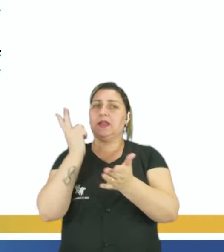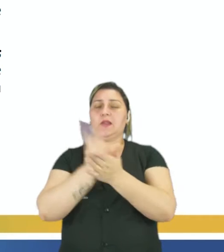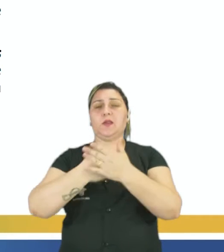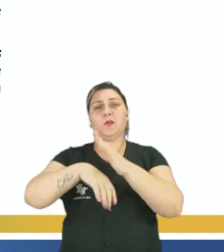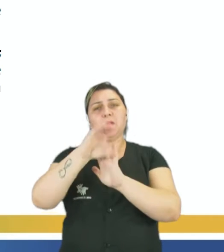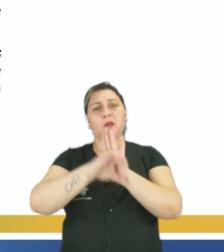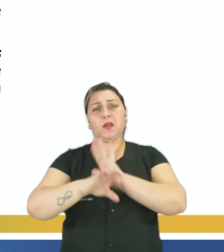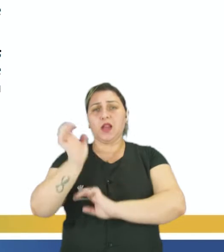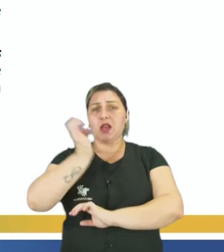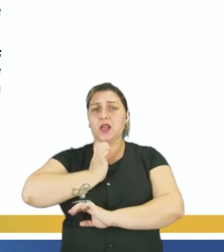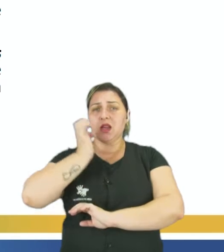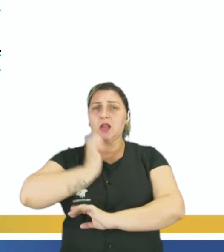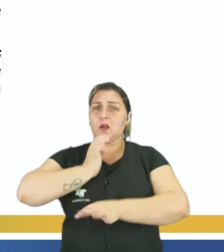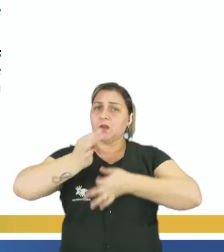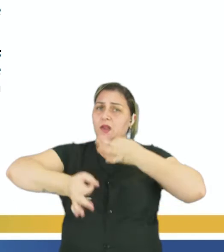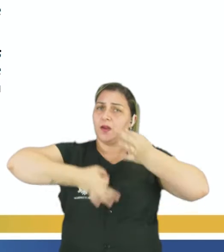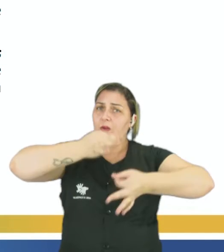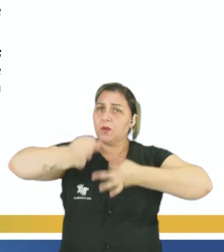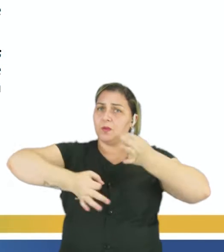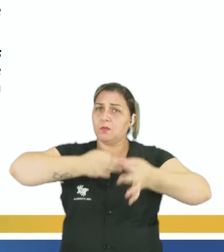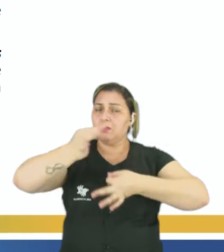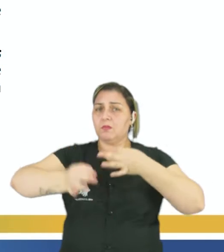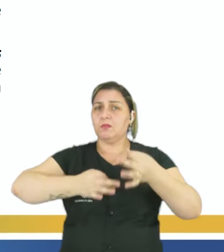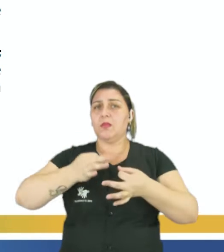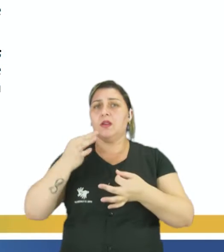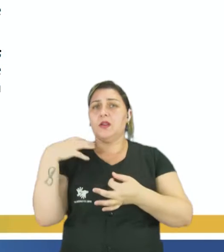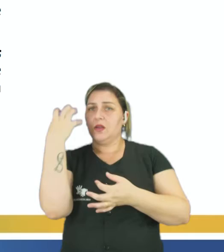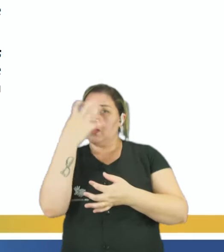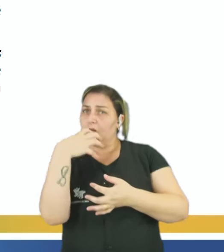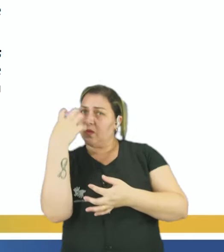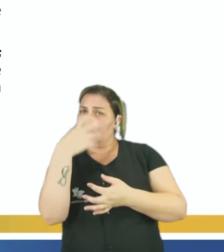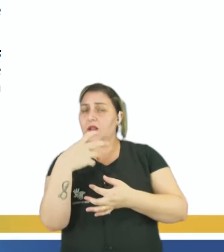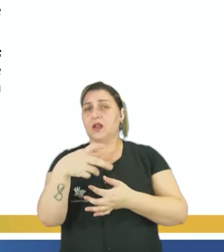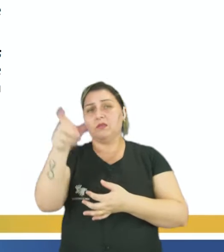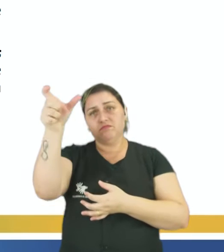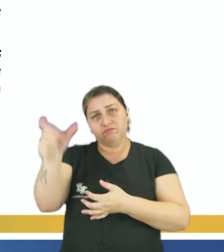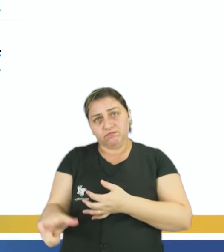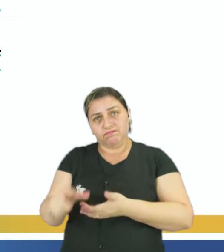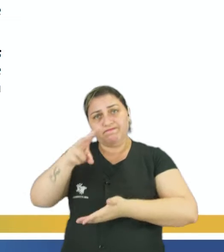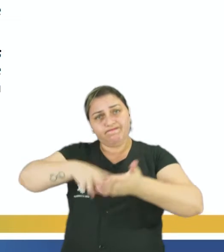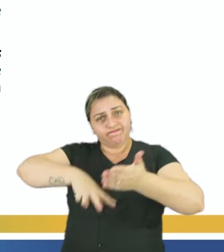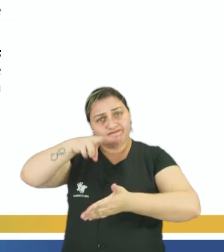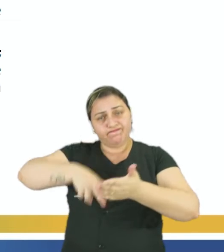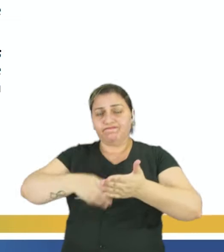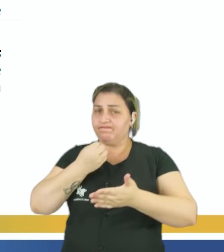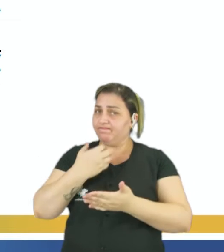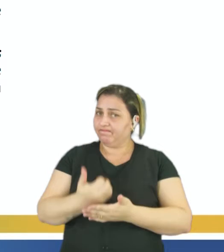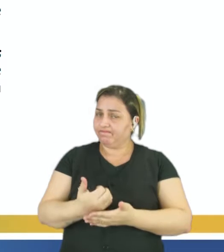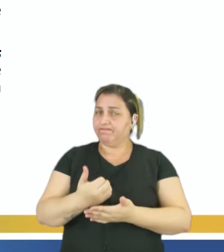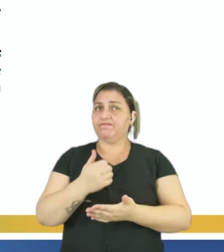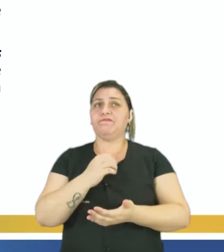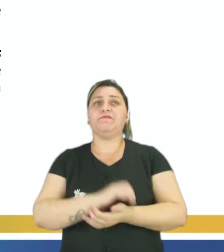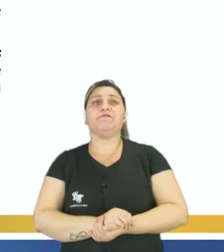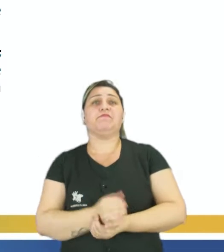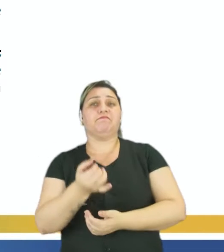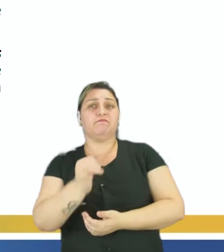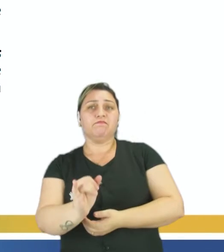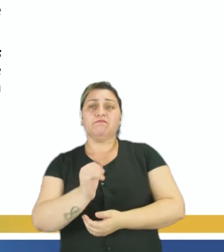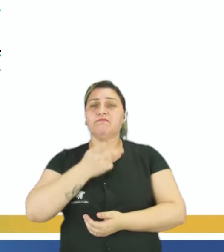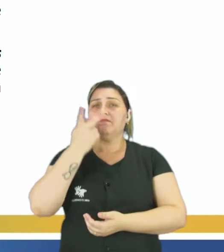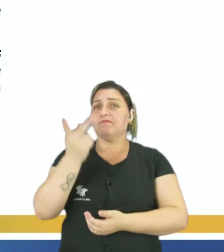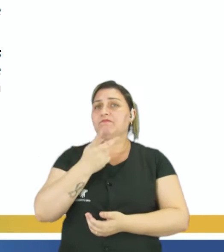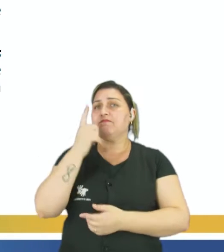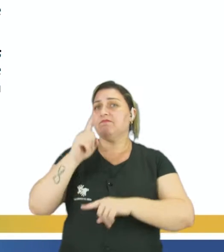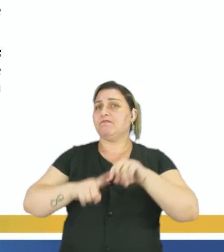conteúdo rico de argumentos para encantar o seu interlocutor, o seu leitor, tá bom? Então, se você for falar de